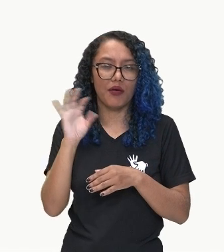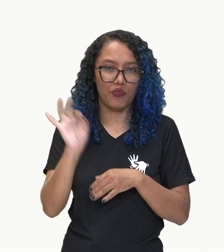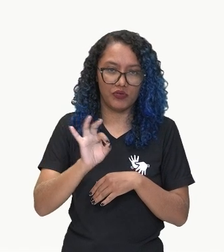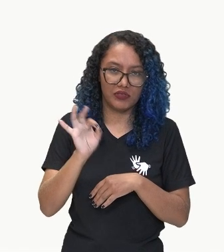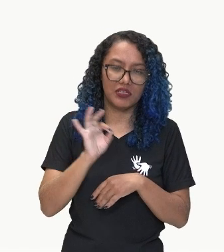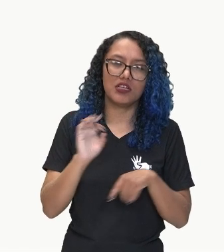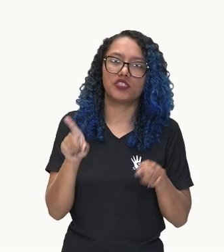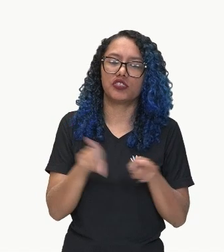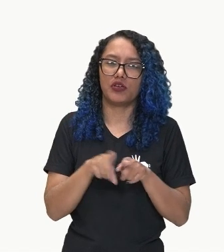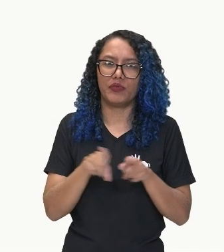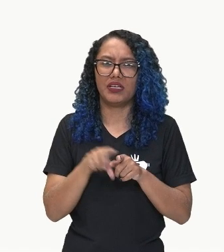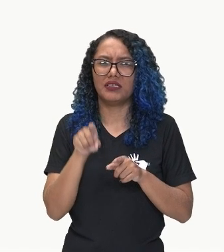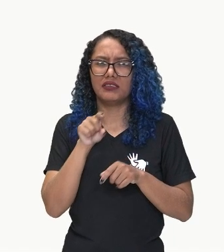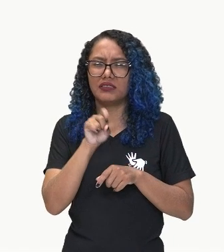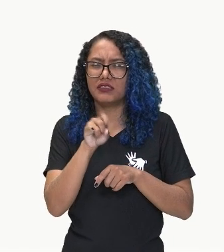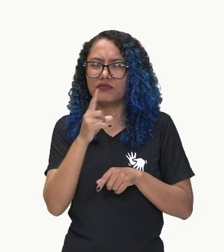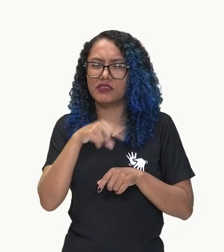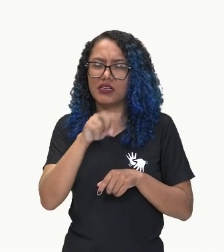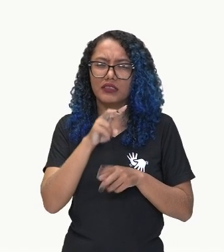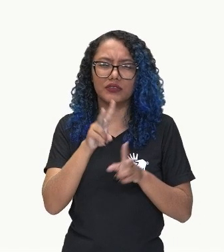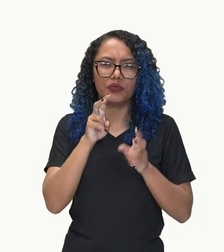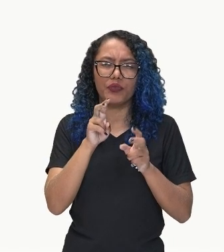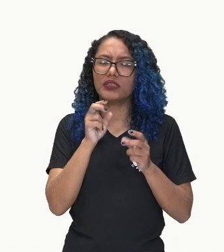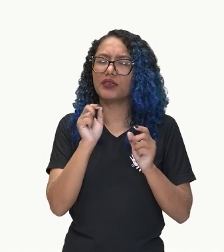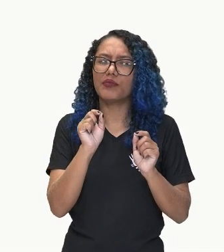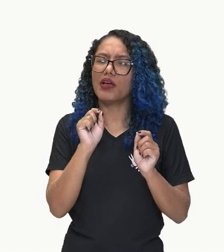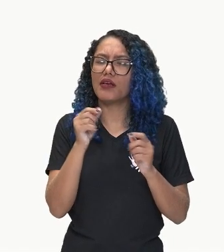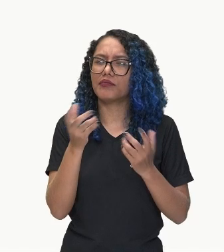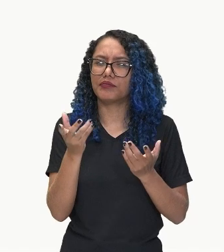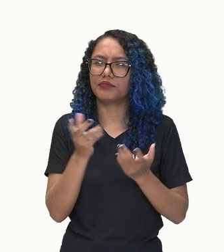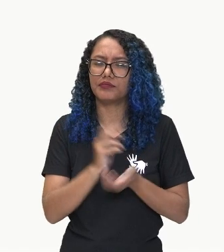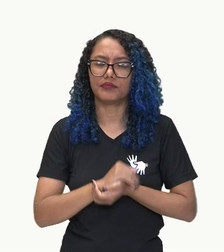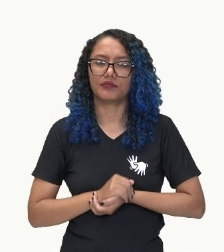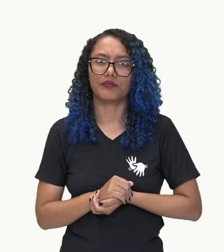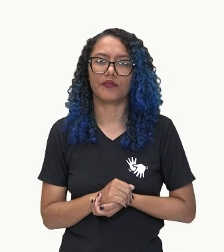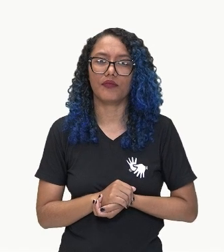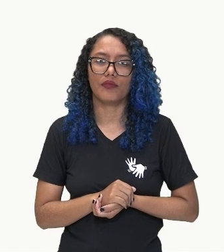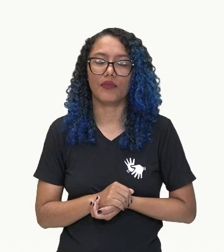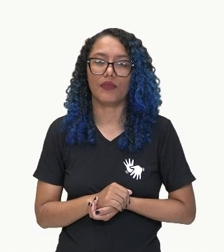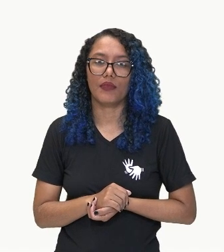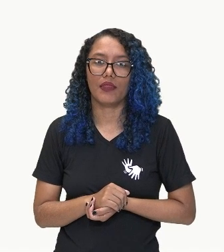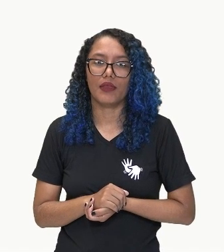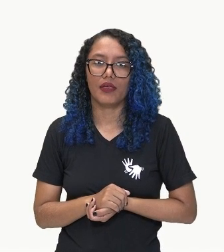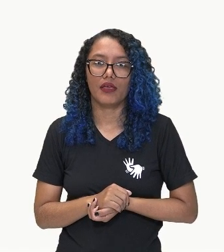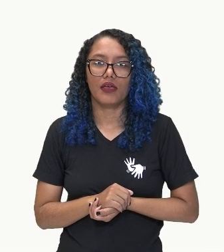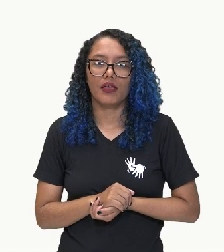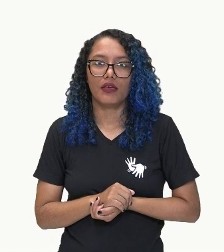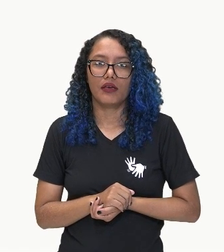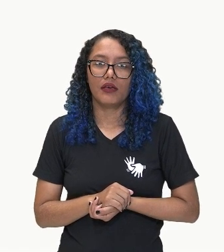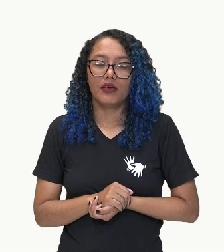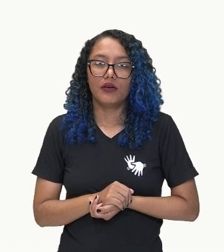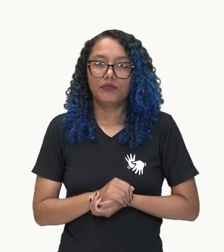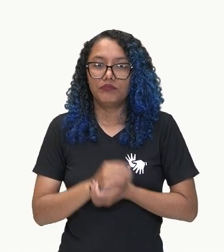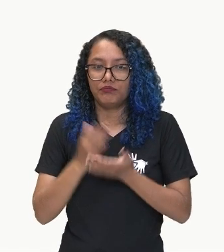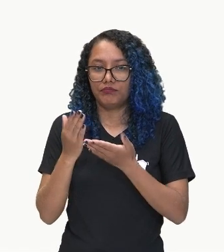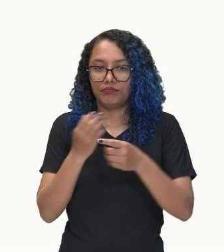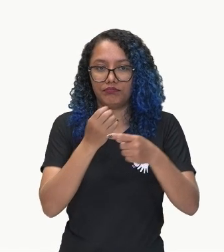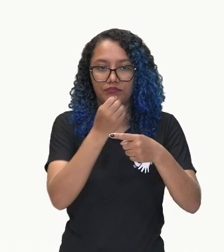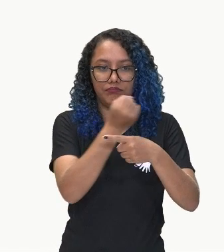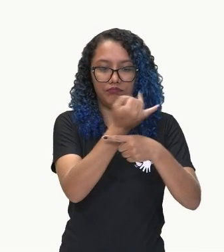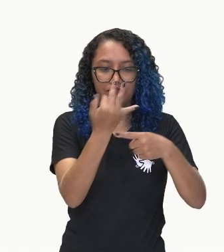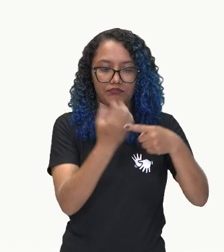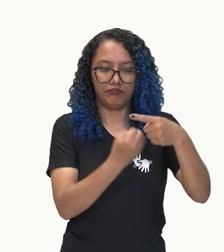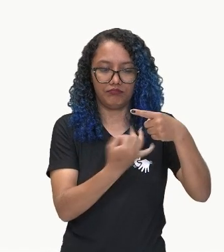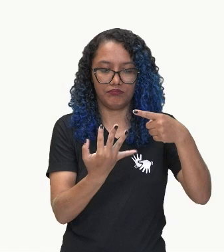também, ó, a escrita tanto da fração quanto do número decimal são